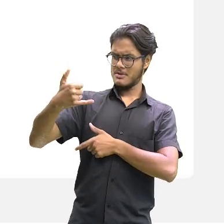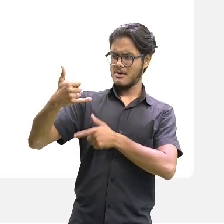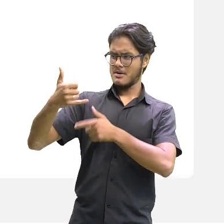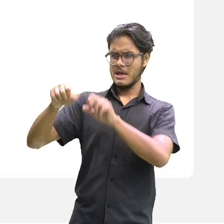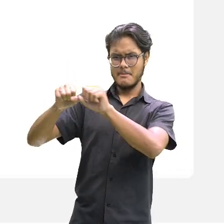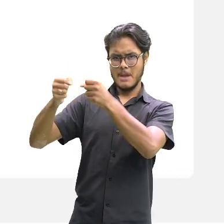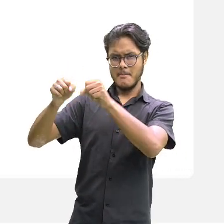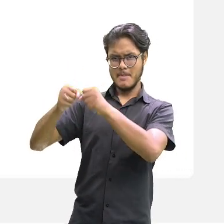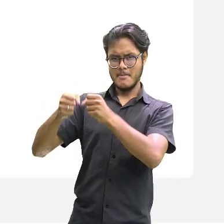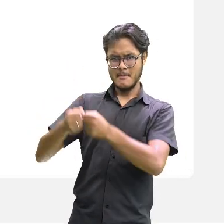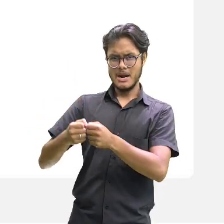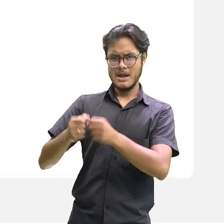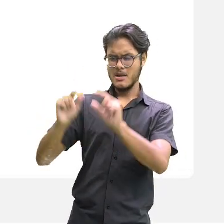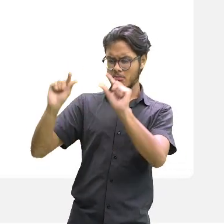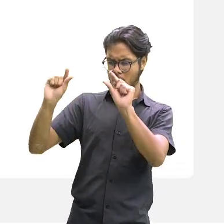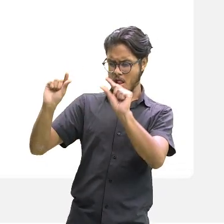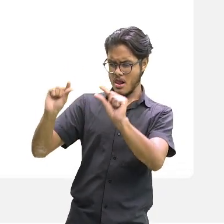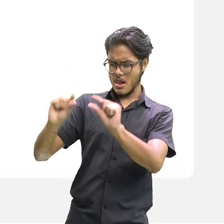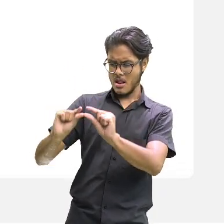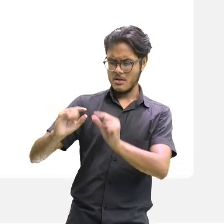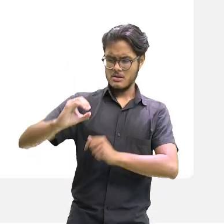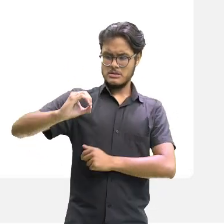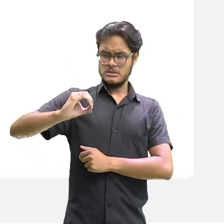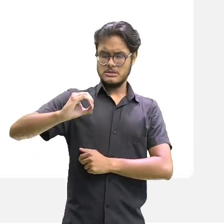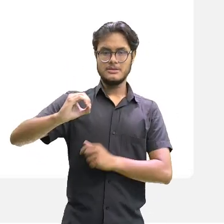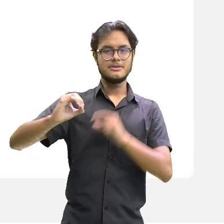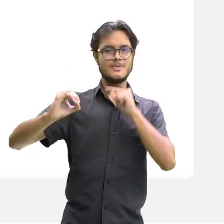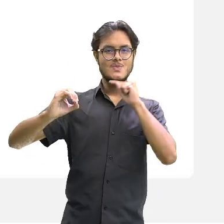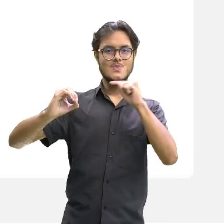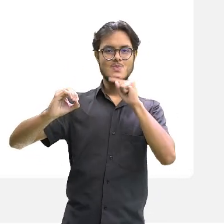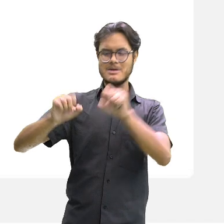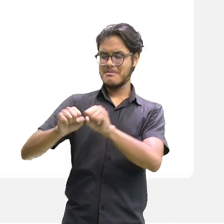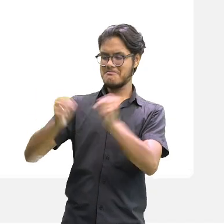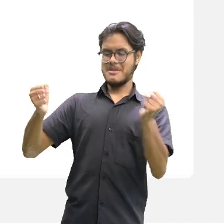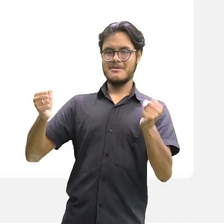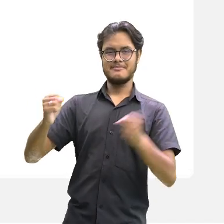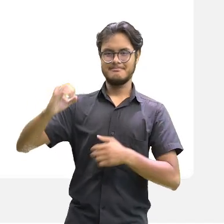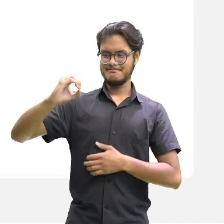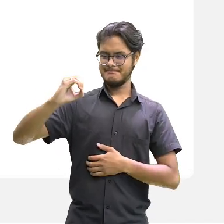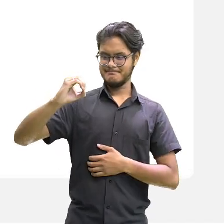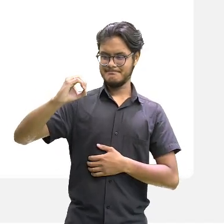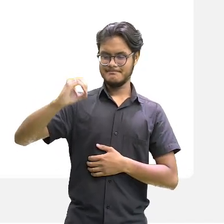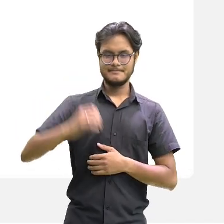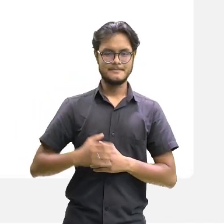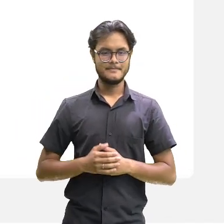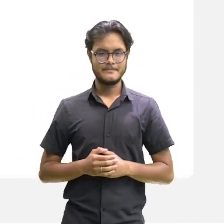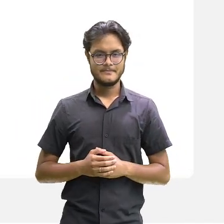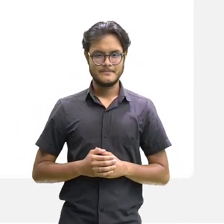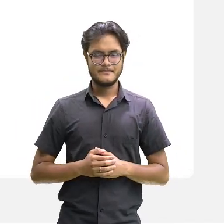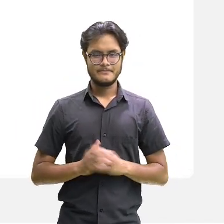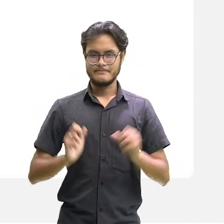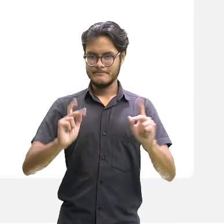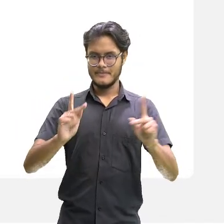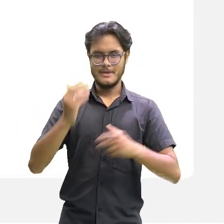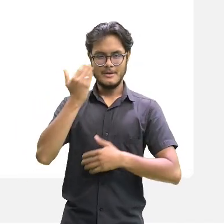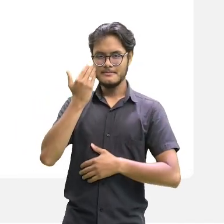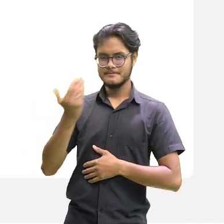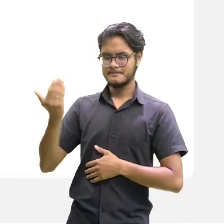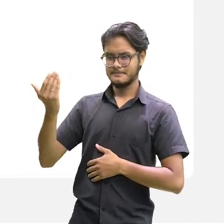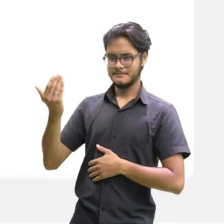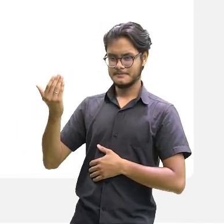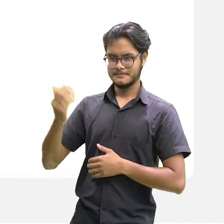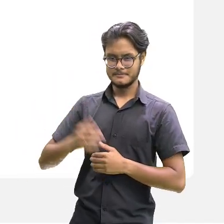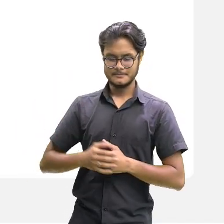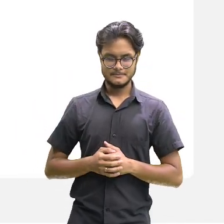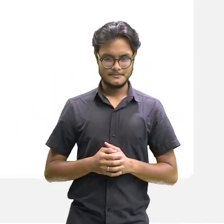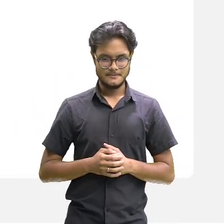seria essa esfera maciça, e que eu não conseguia mais dividir. Por isso que ele diz aí, ó, maciça, indivisível